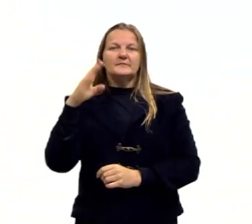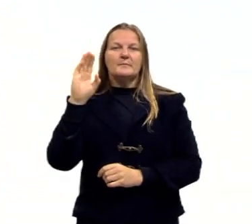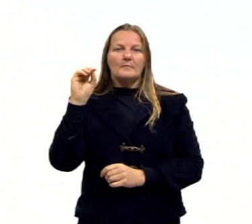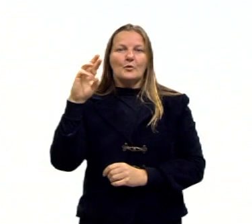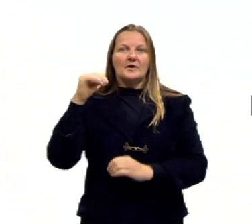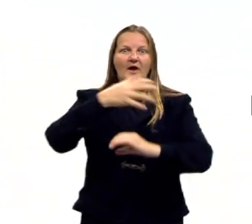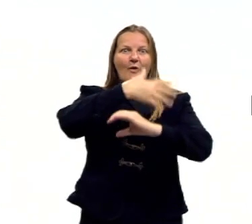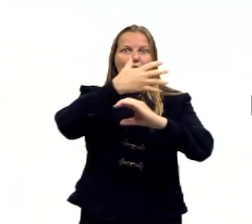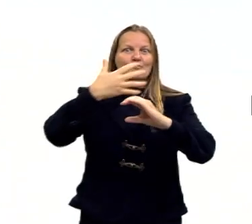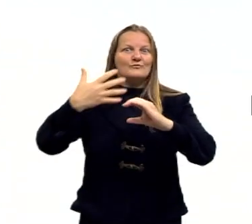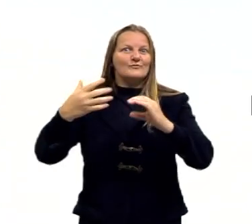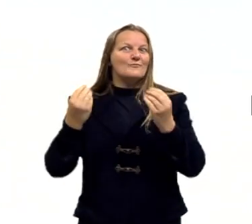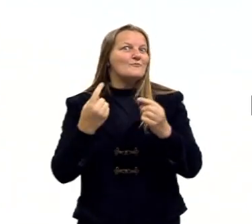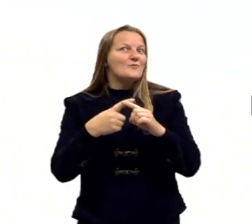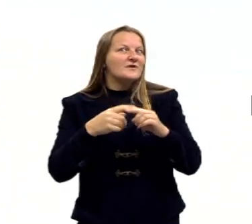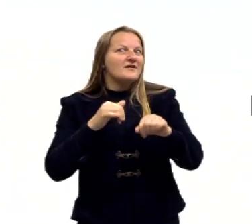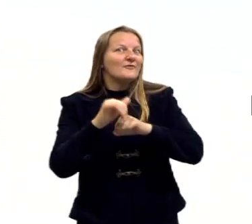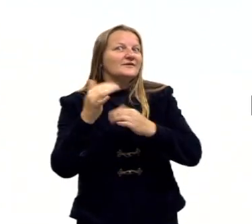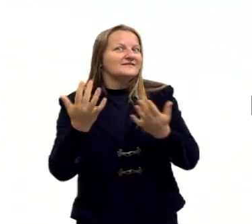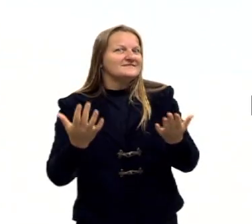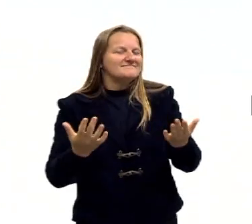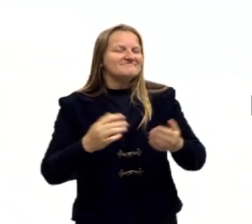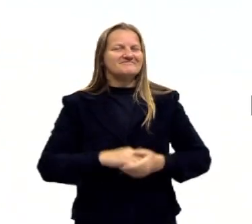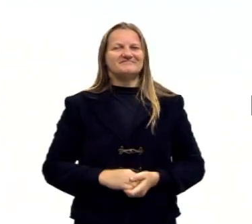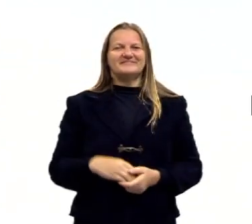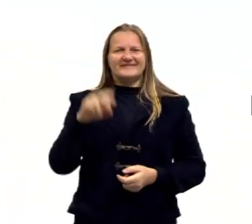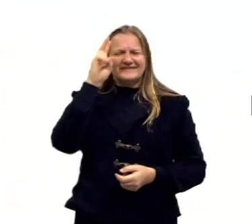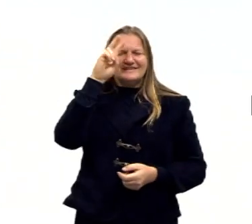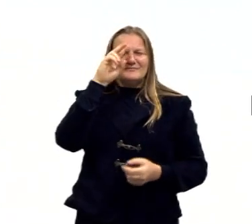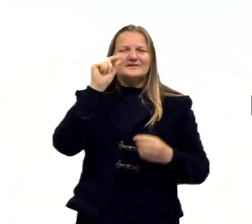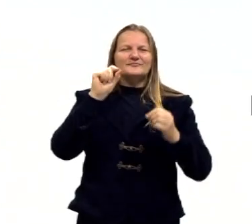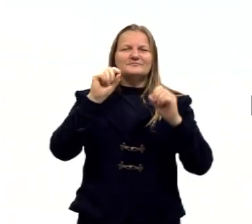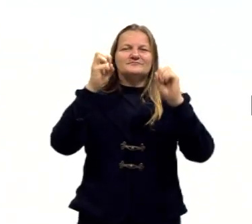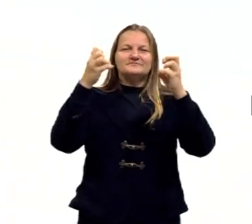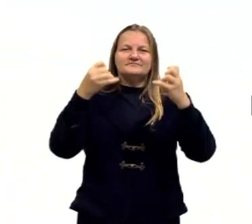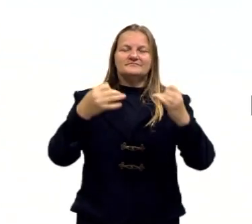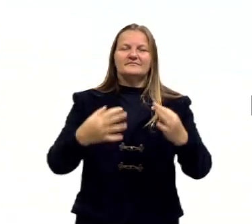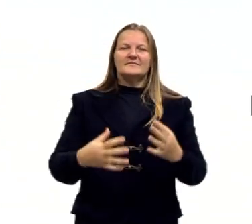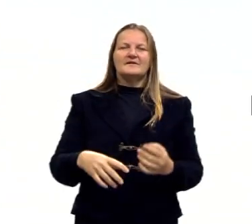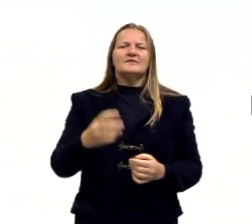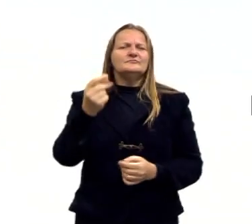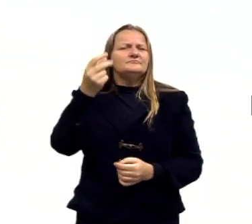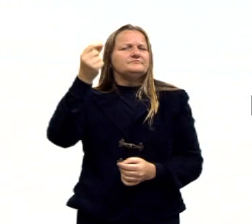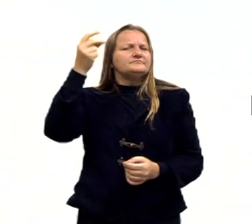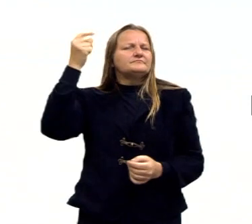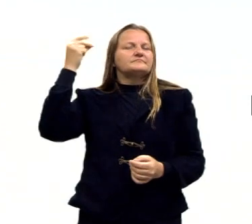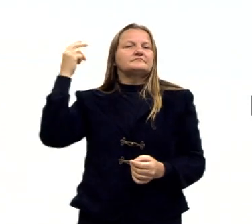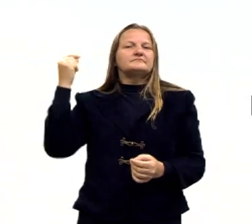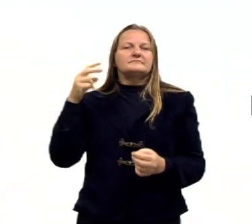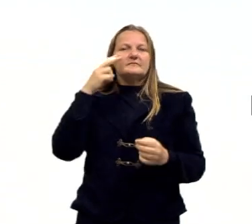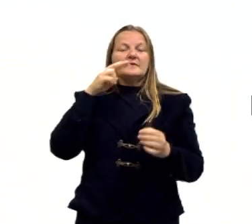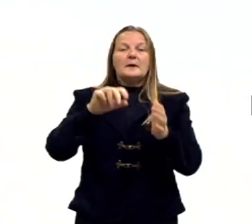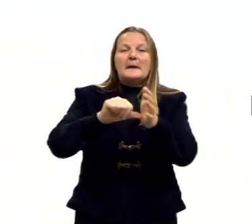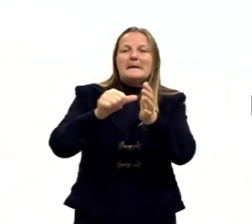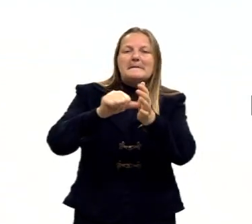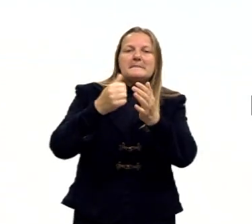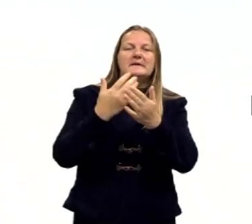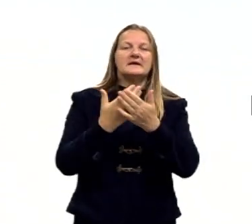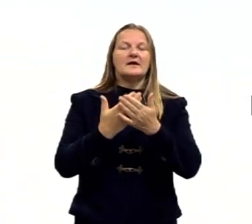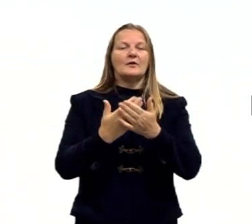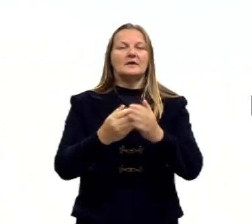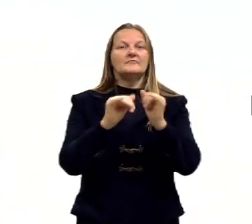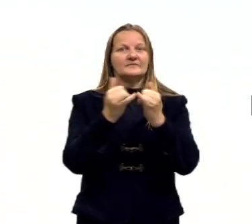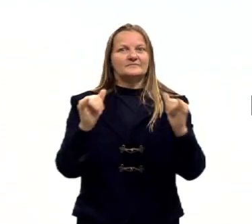fenômeno e lembrando então né que a gente já viu lá no início nas nossas primeiras aulas de